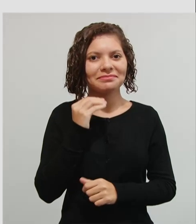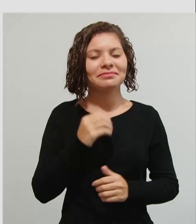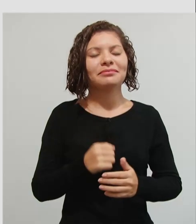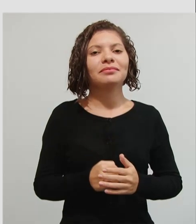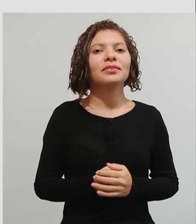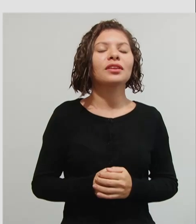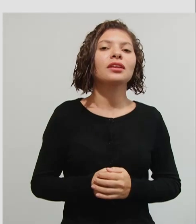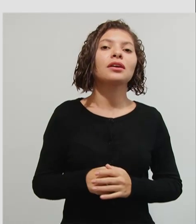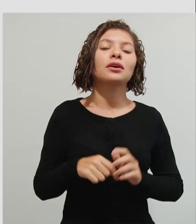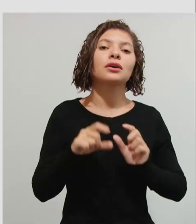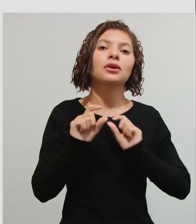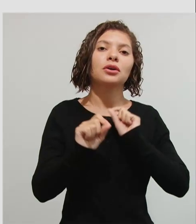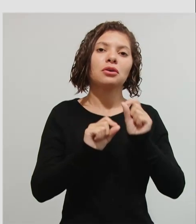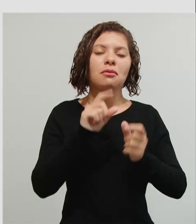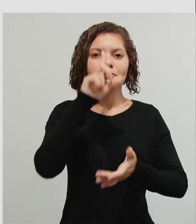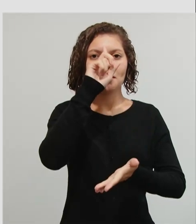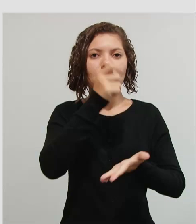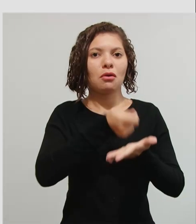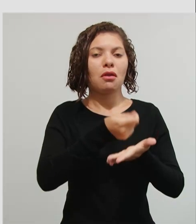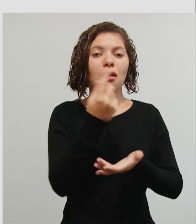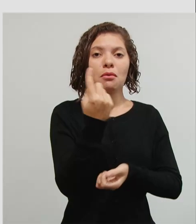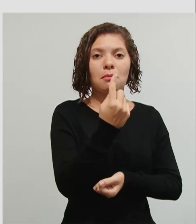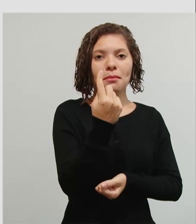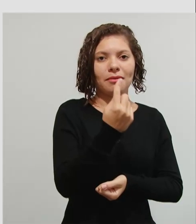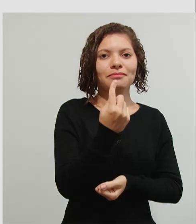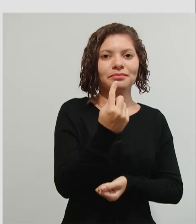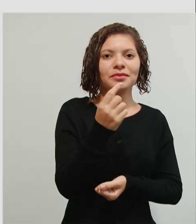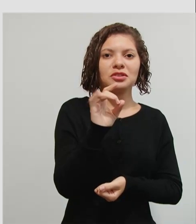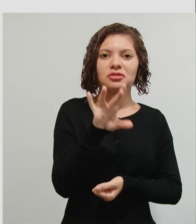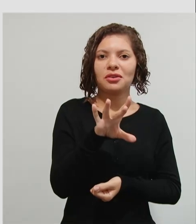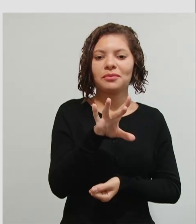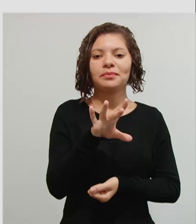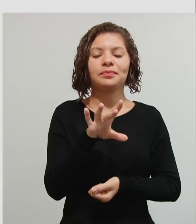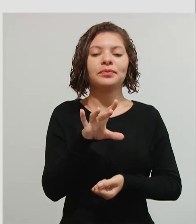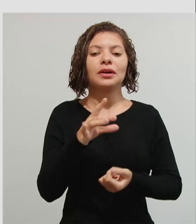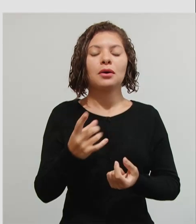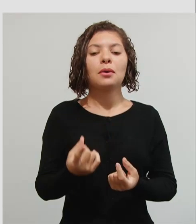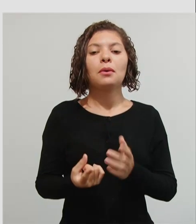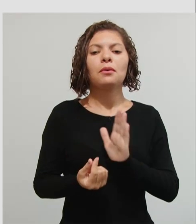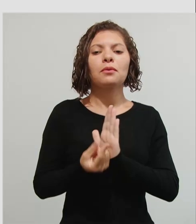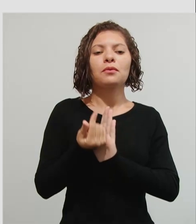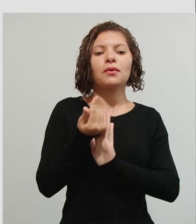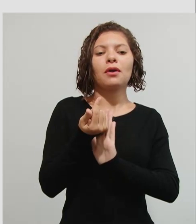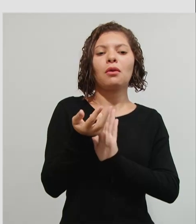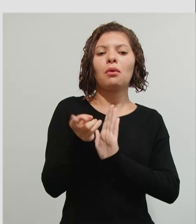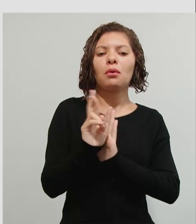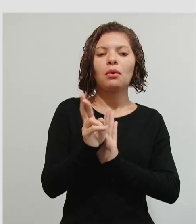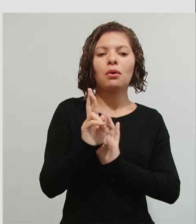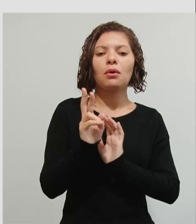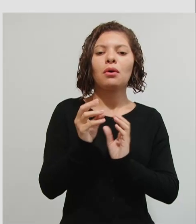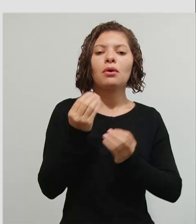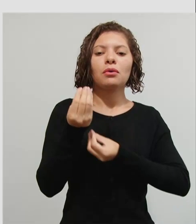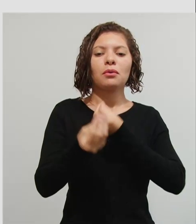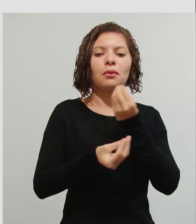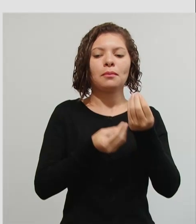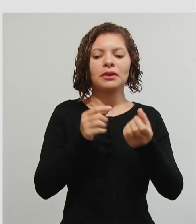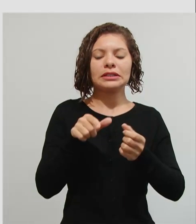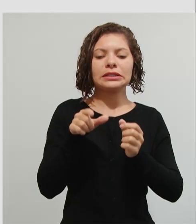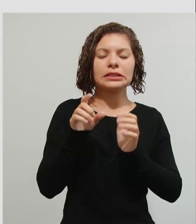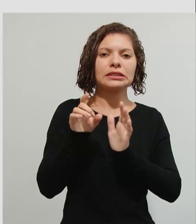você só pode fazer uma escolha, a ideia do trade-off, o preço dessa escolha acaba sendo o que você teve